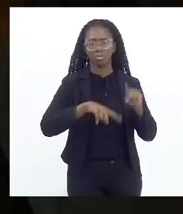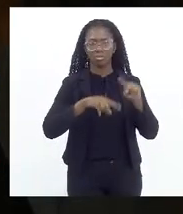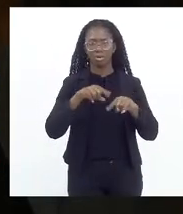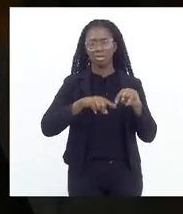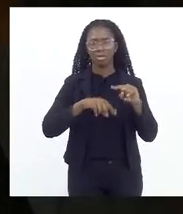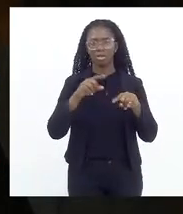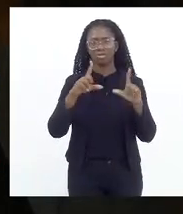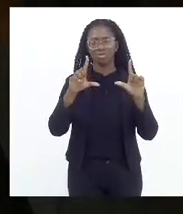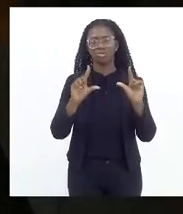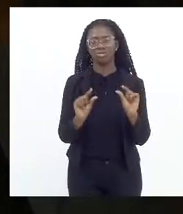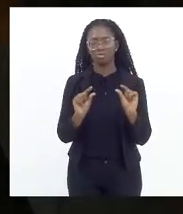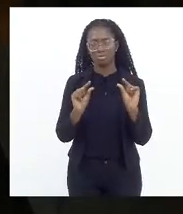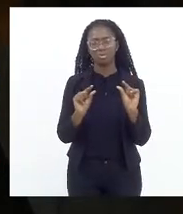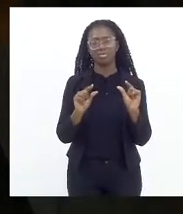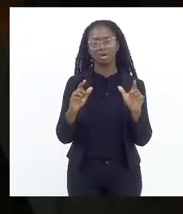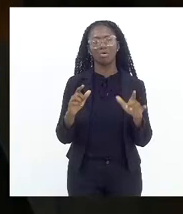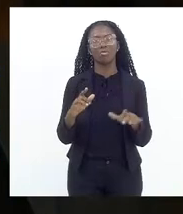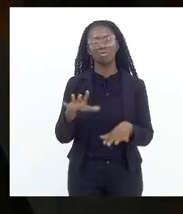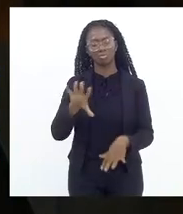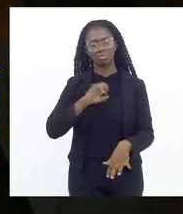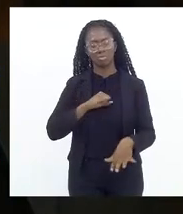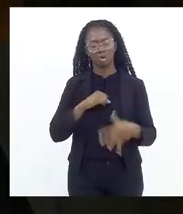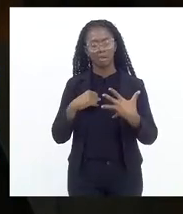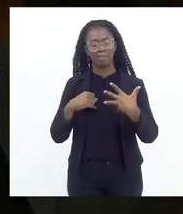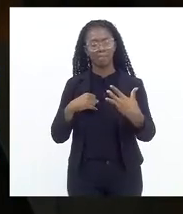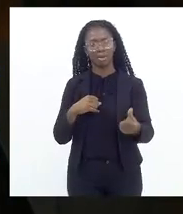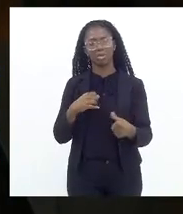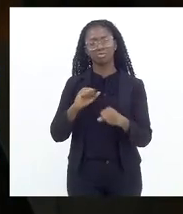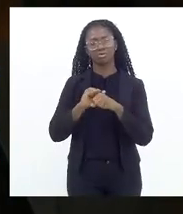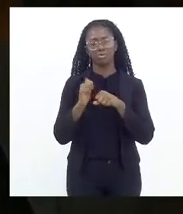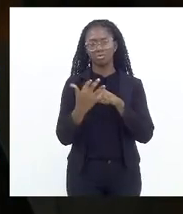de diminuição do contágio da Covid.